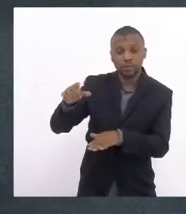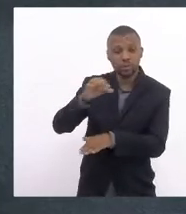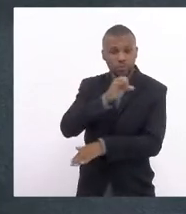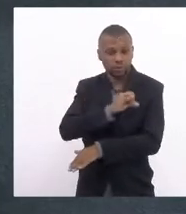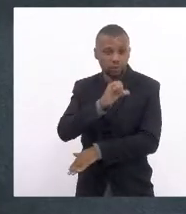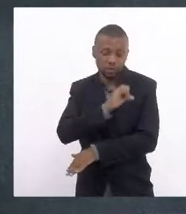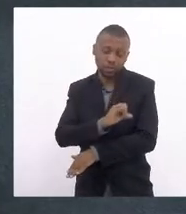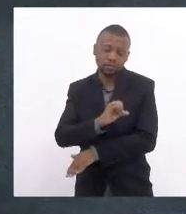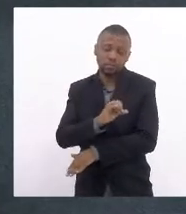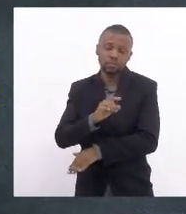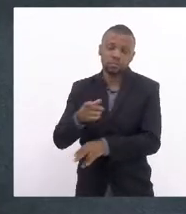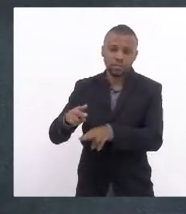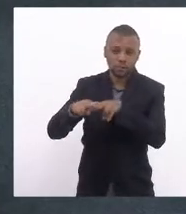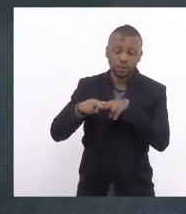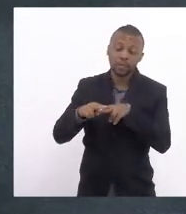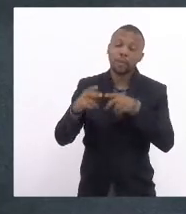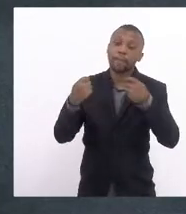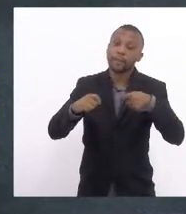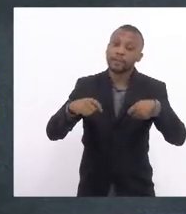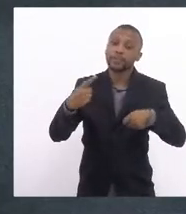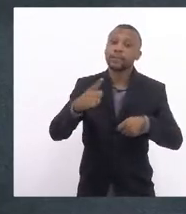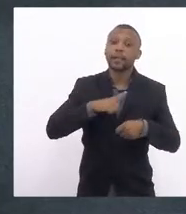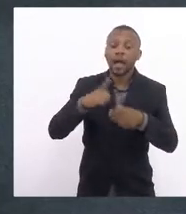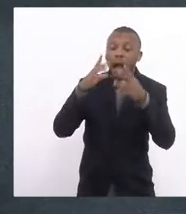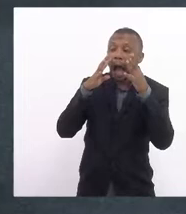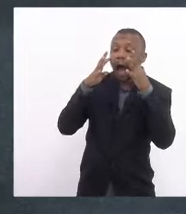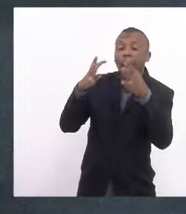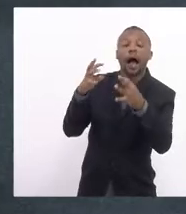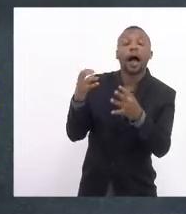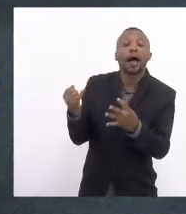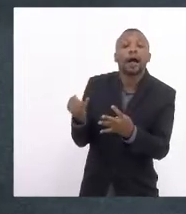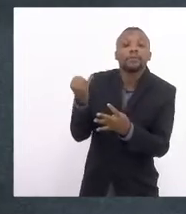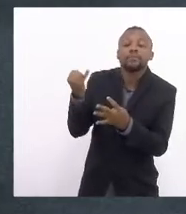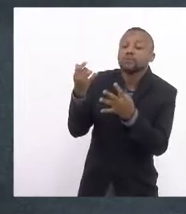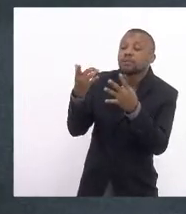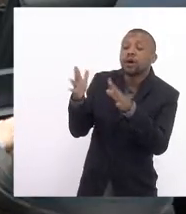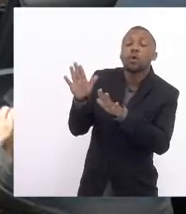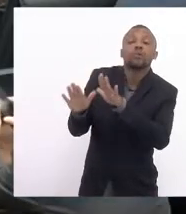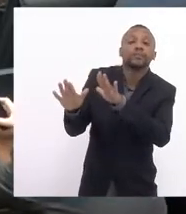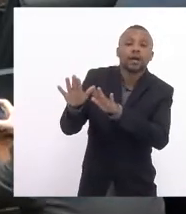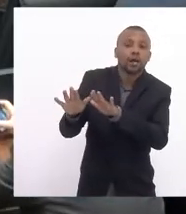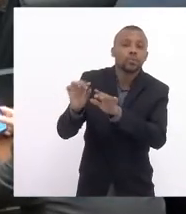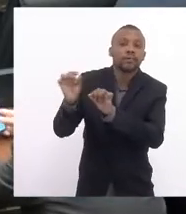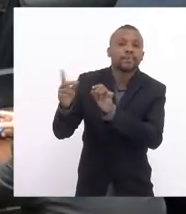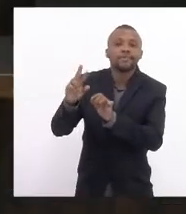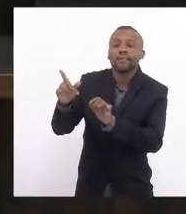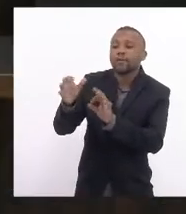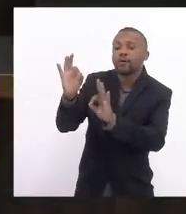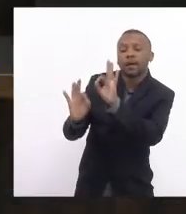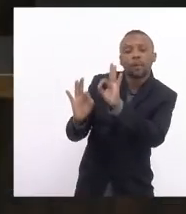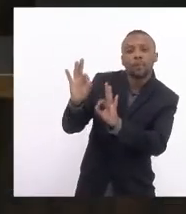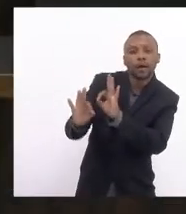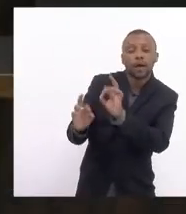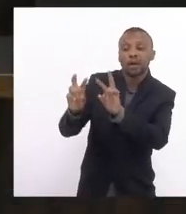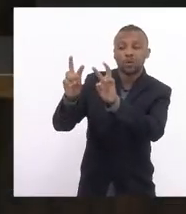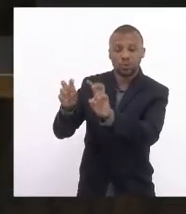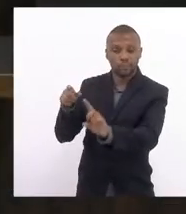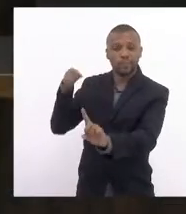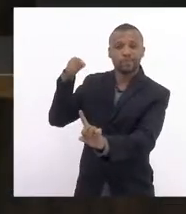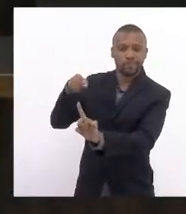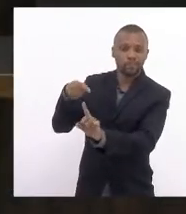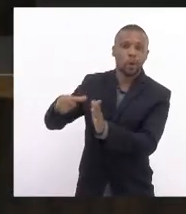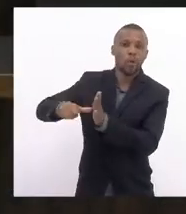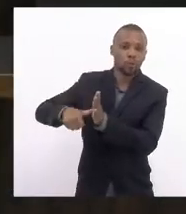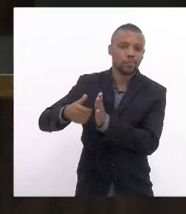de cuidado em relação ao que vai ser feito do Clube Tamoio naquele município. Obrigado, deputado Valdec.